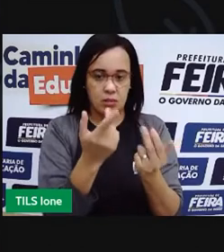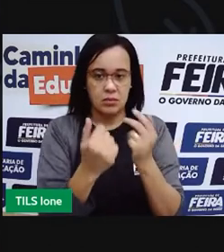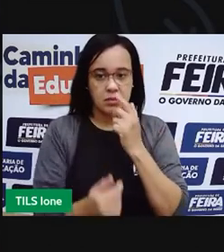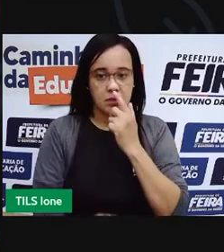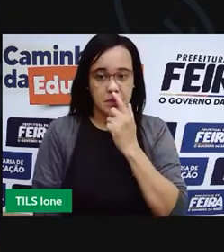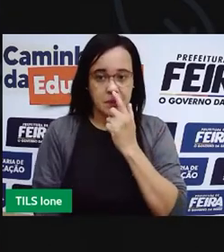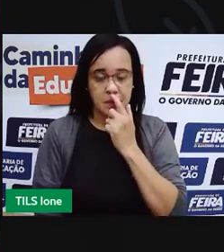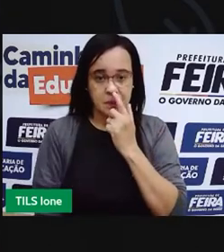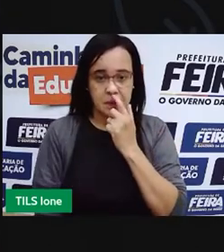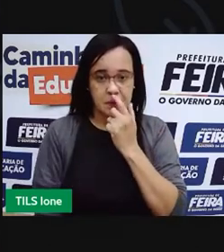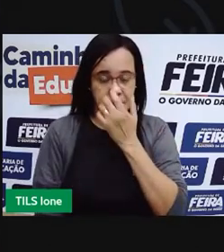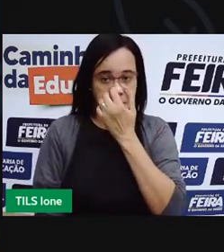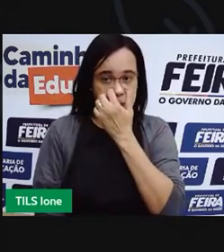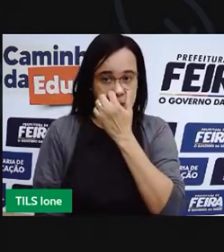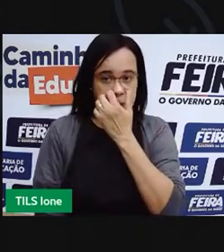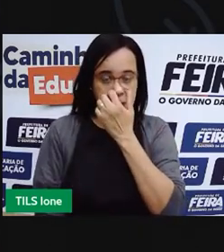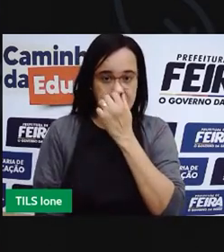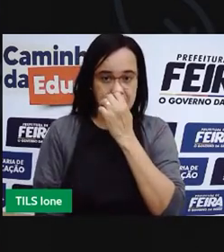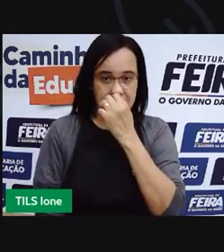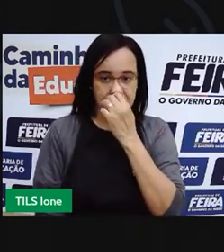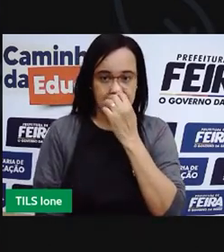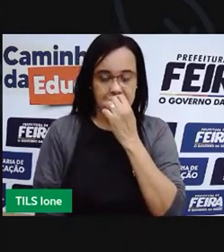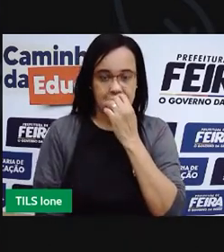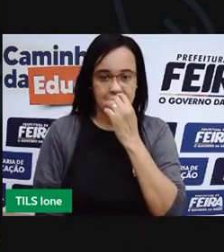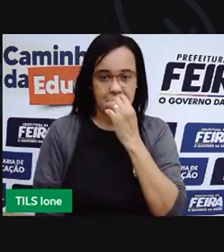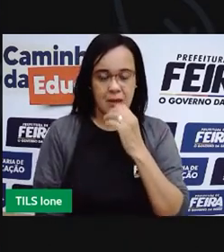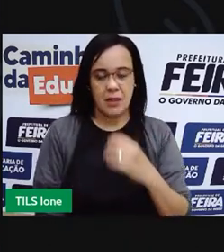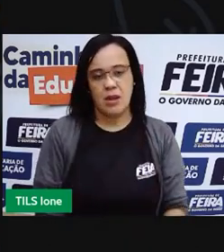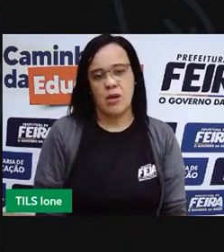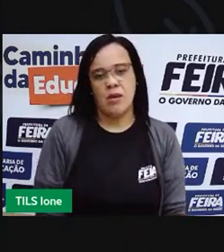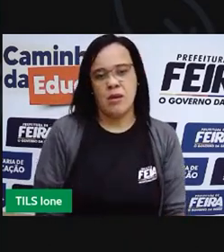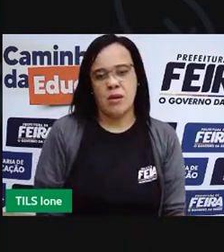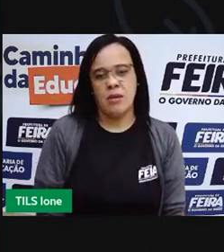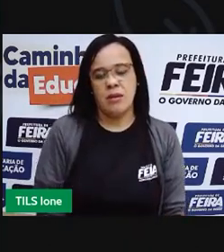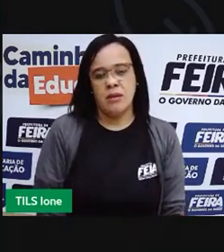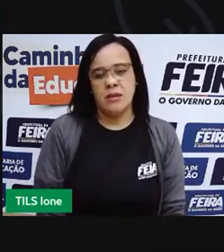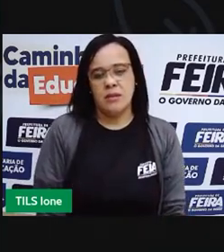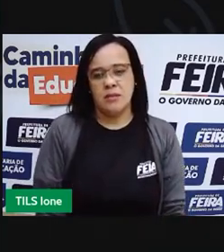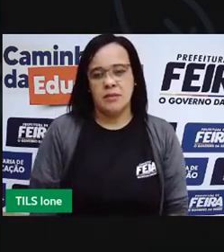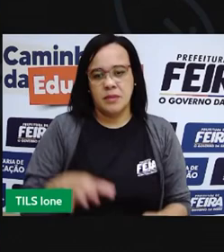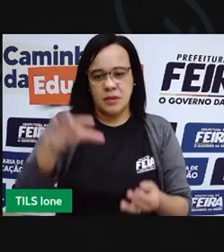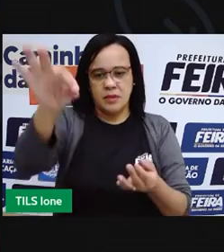Você vai pegar aqui essa ponta do lado